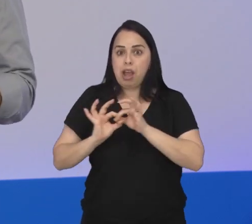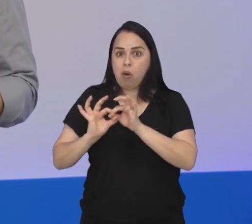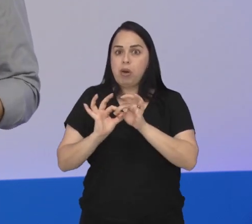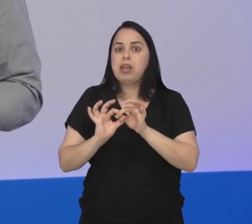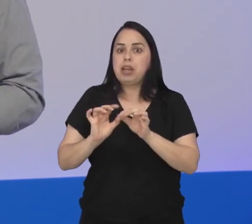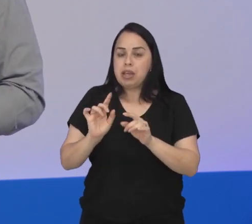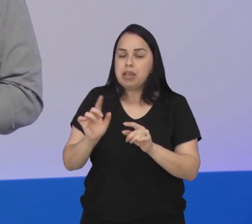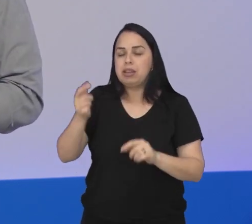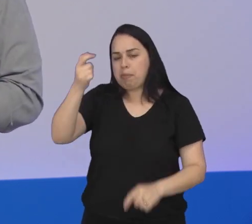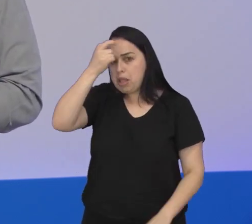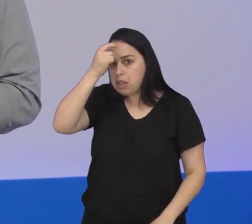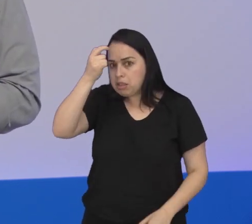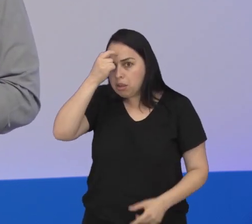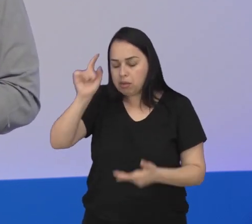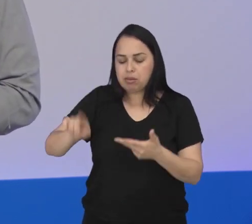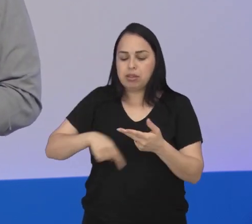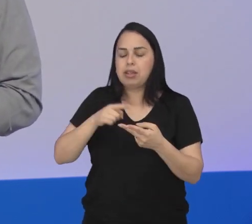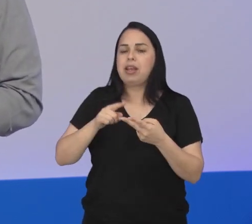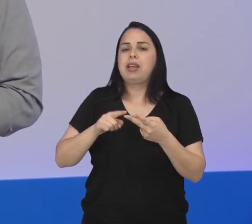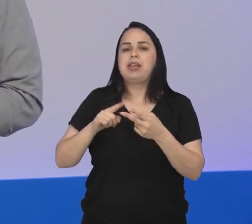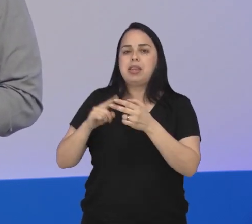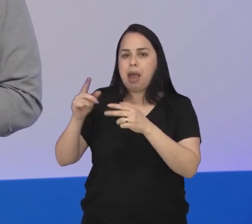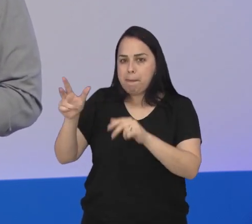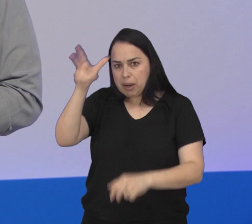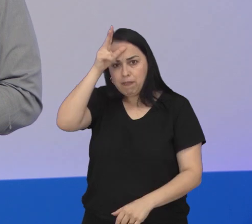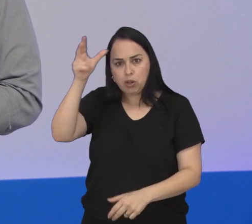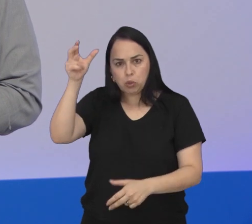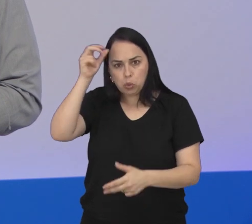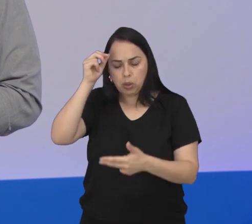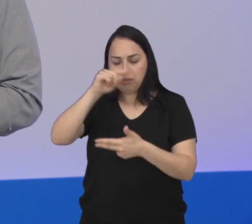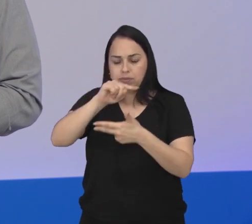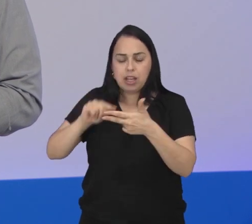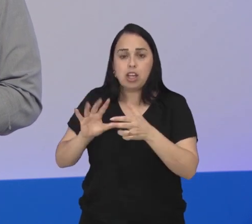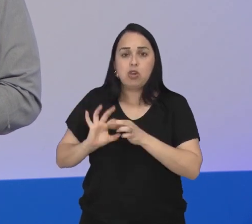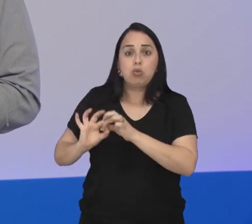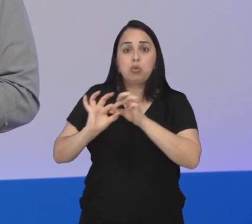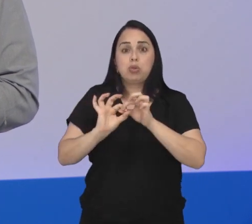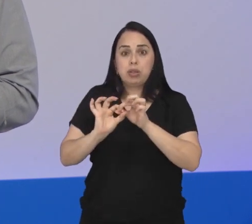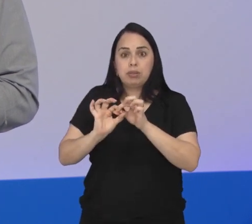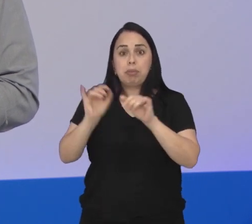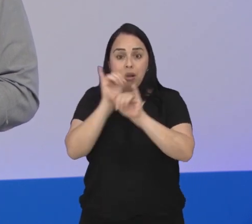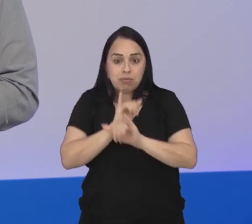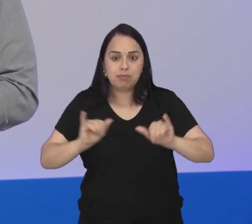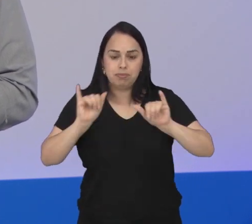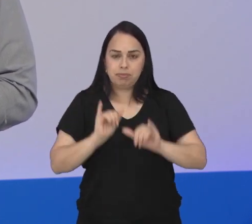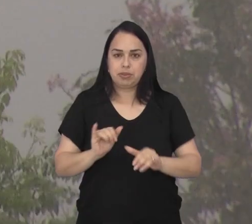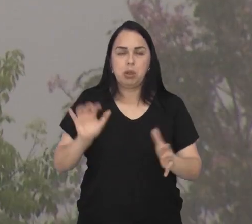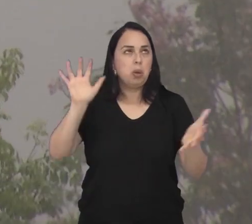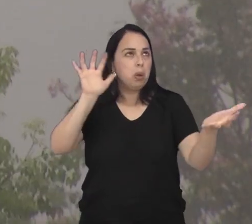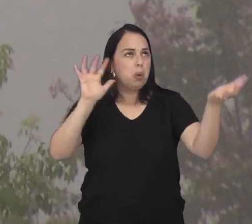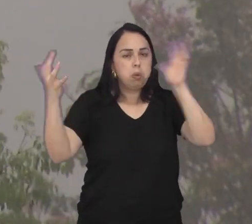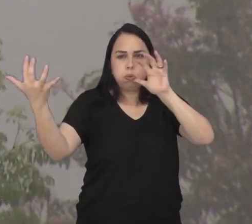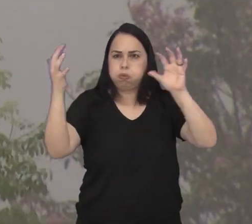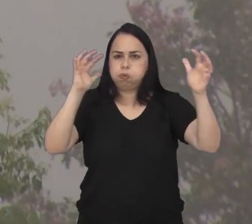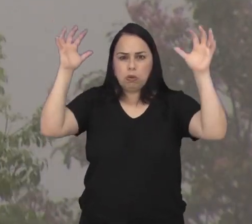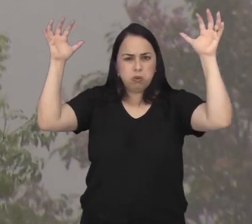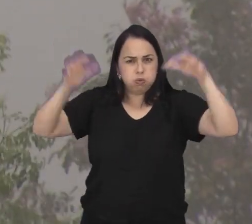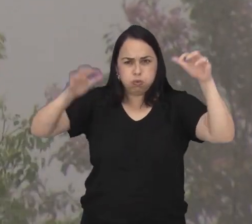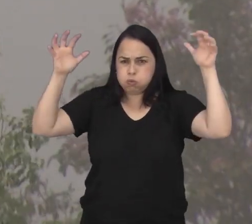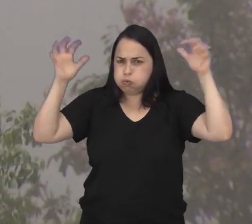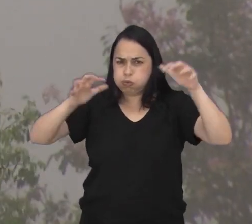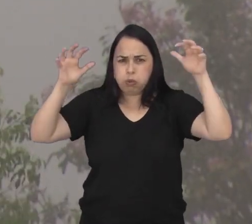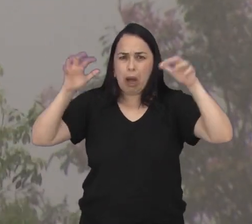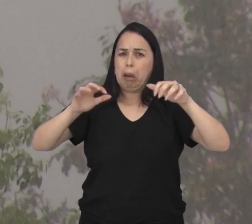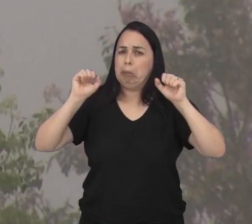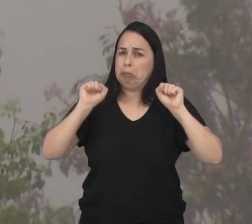a conscientização para que poder público e população atuem juntos em ações preventivas. Eventos